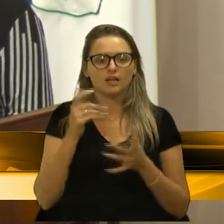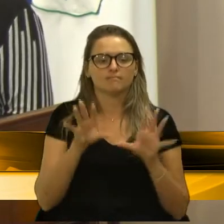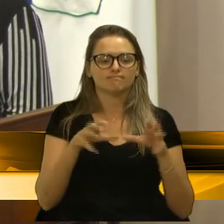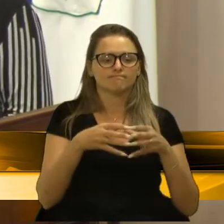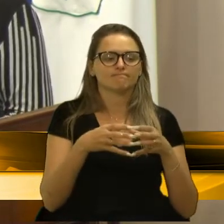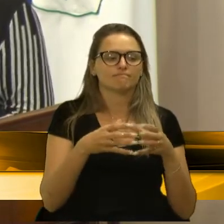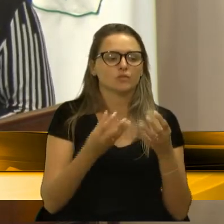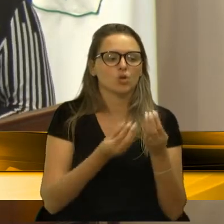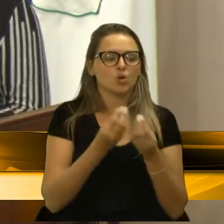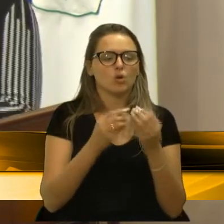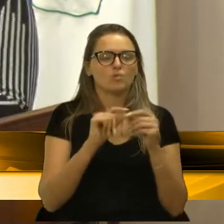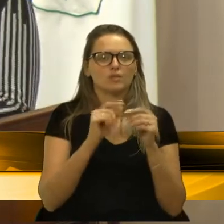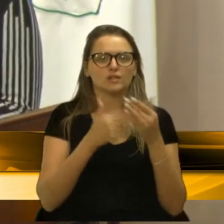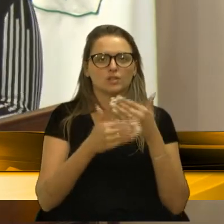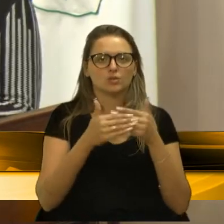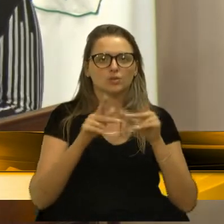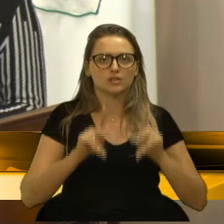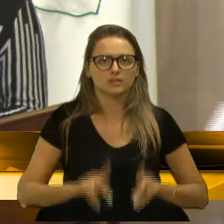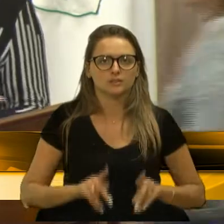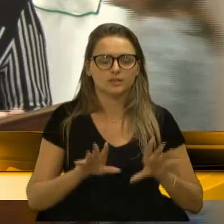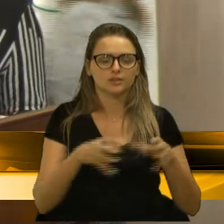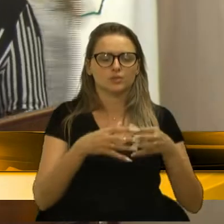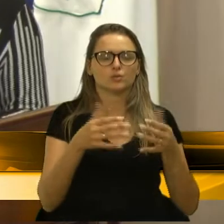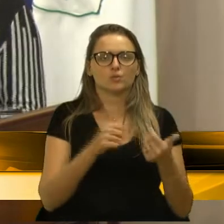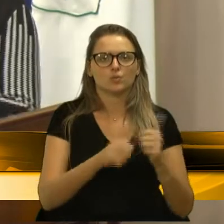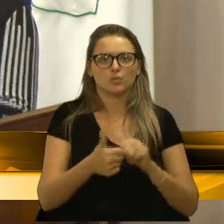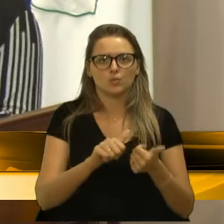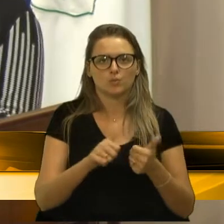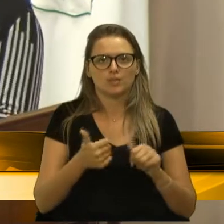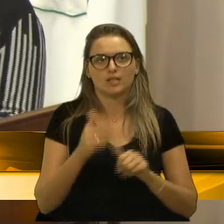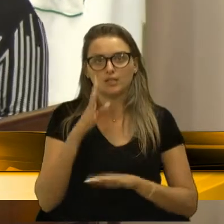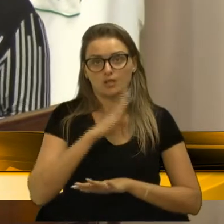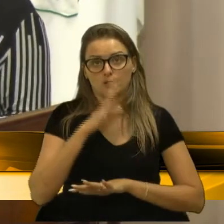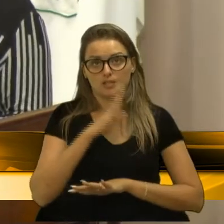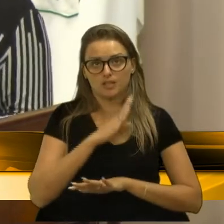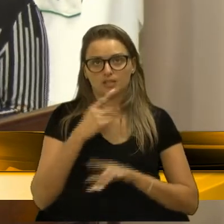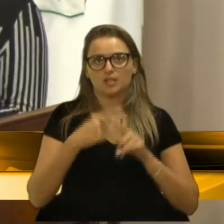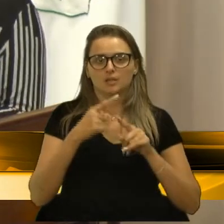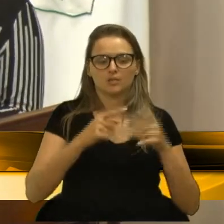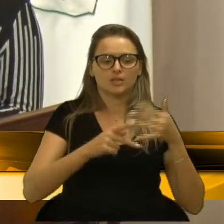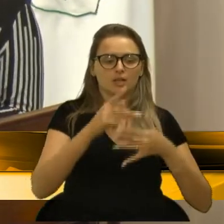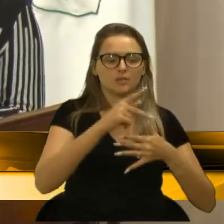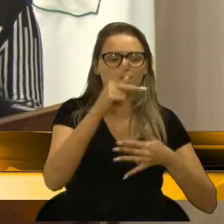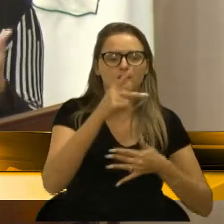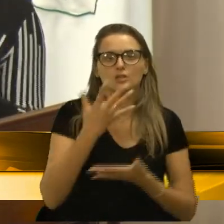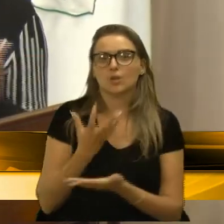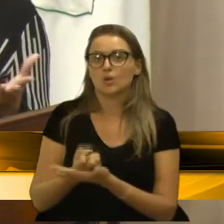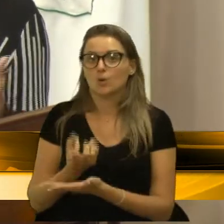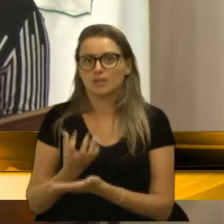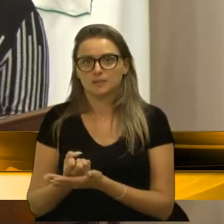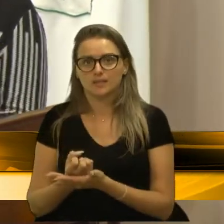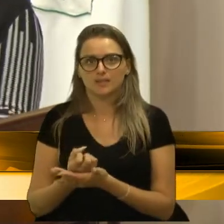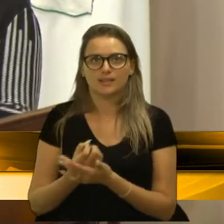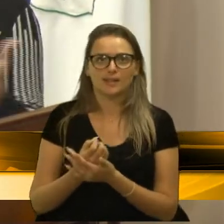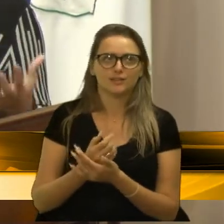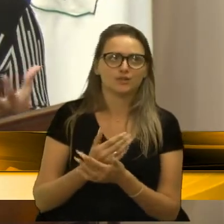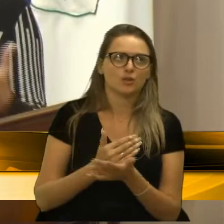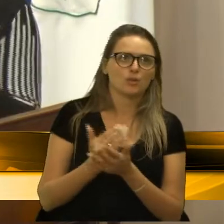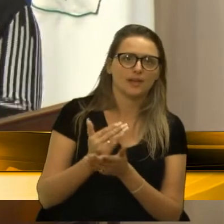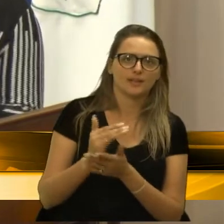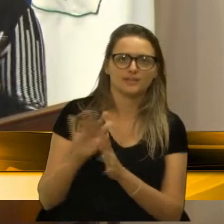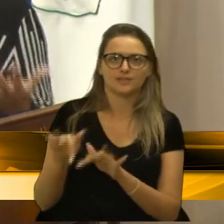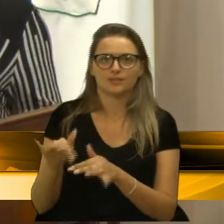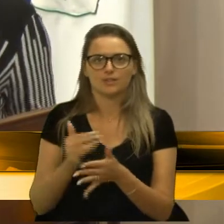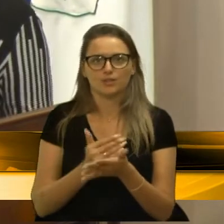coletivo que seja de qualidade eficiente, porque esse é prioritário. Os aplicativos vêm e vão, a gente não sabe como